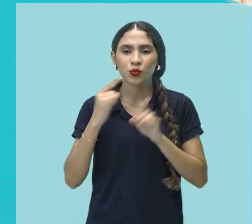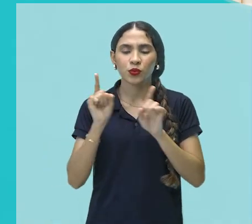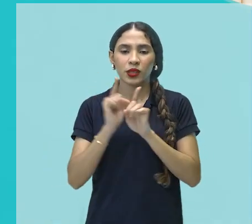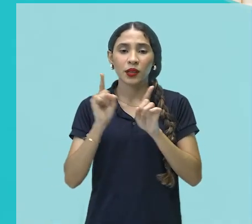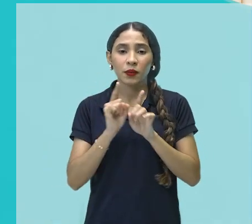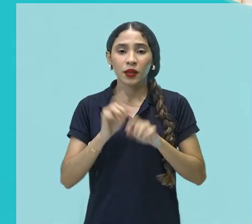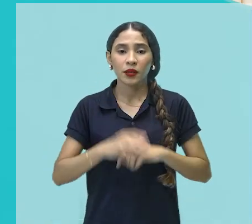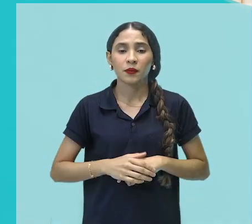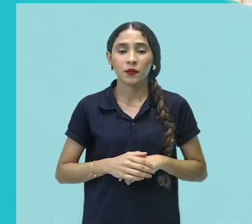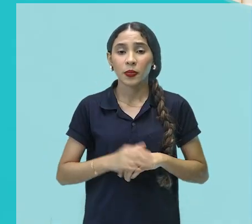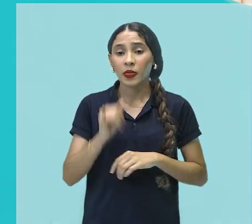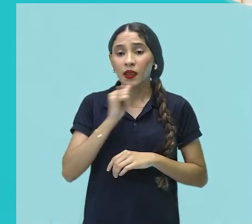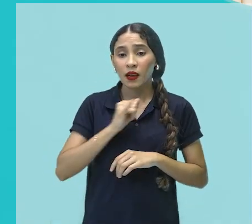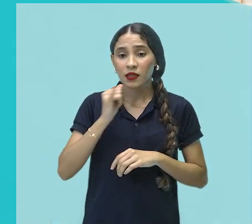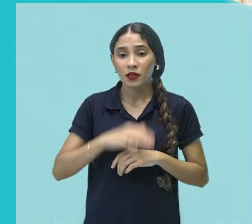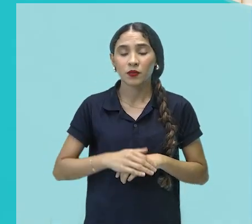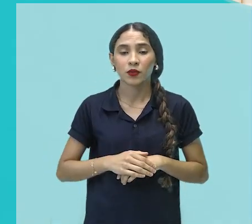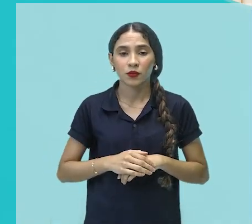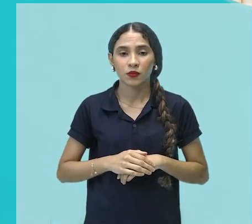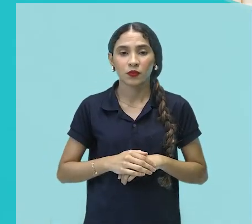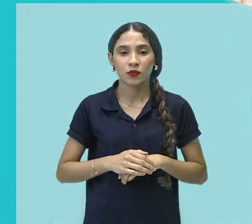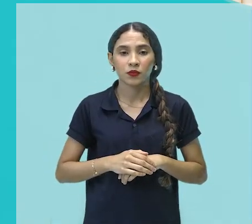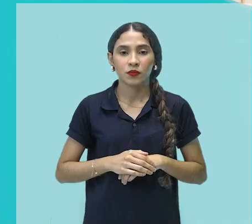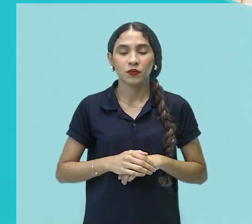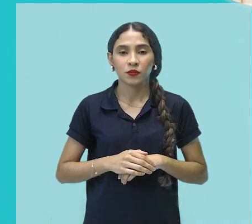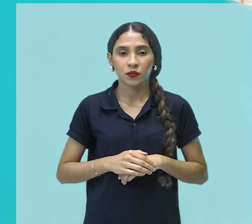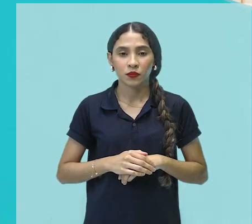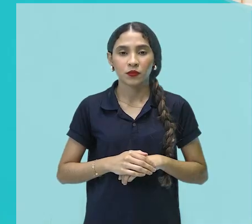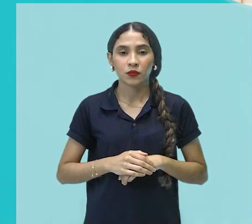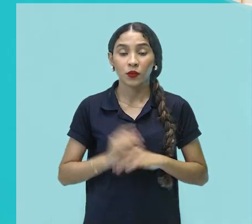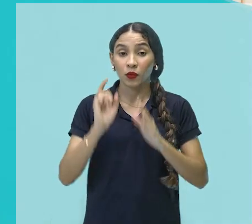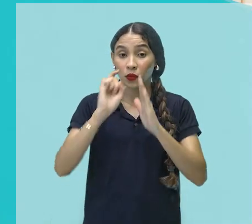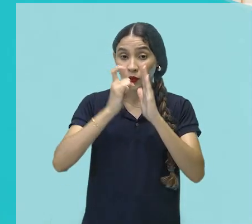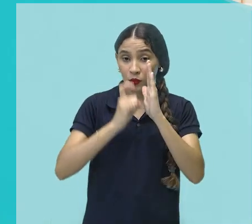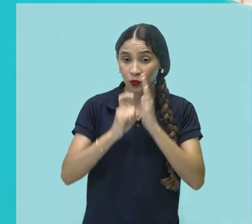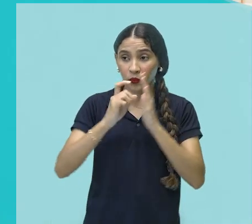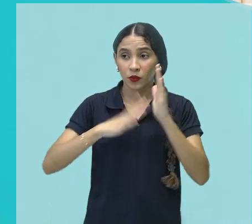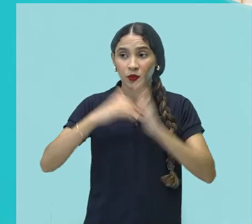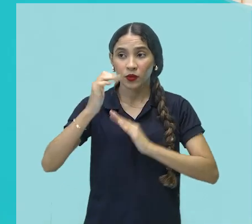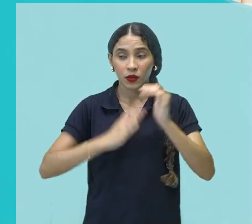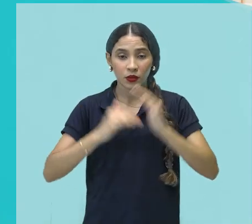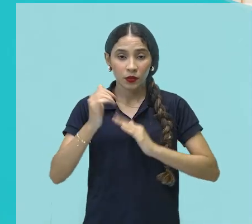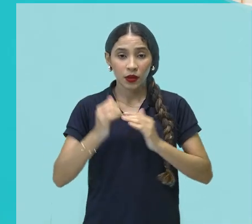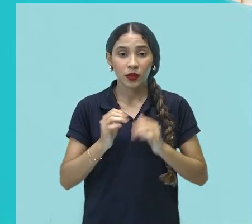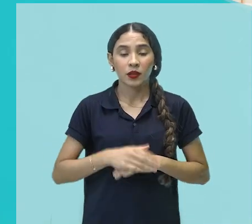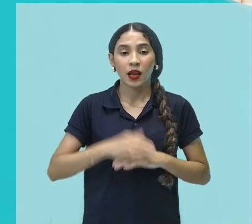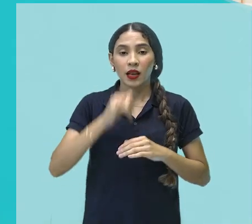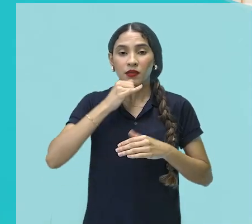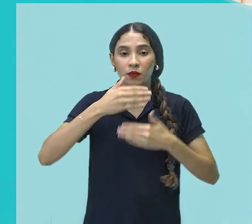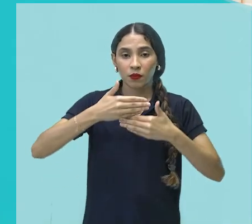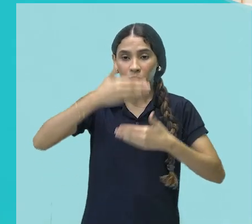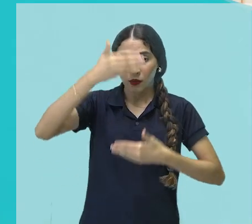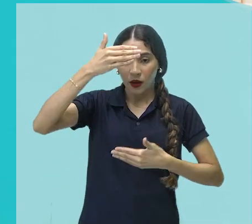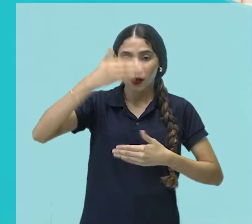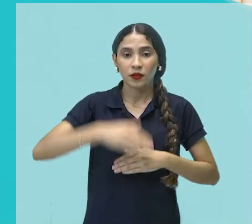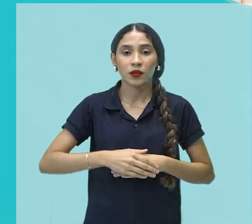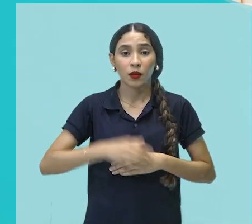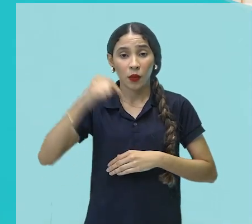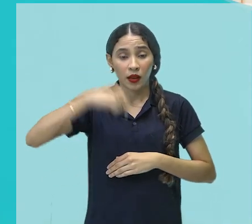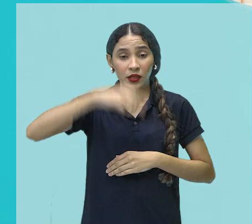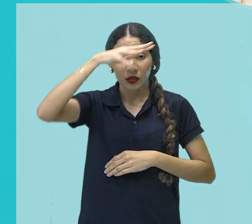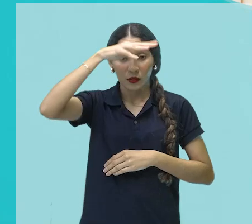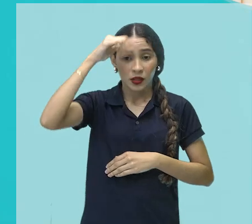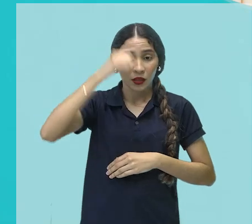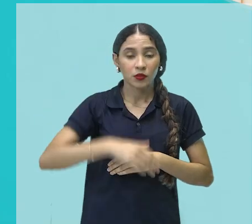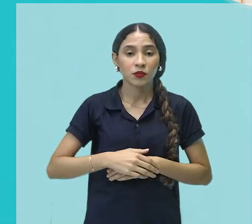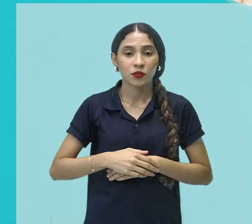poluídos e também, por exemplo, o Raiz, o grafiteiro, nos muros da cidade